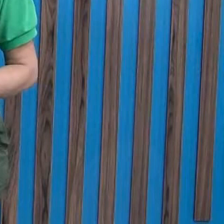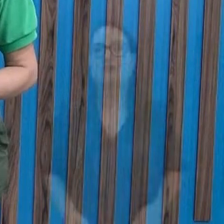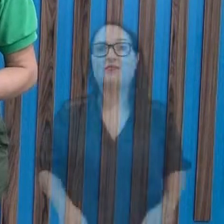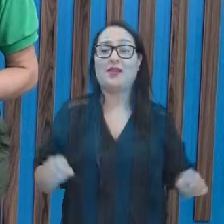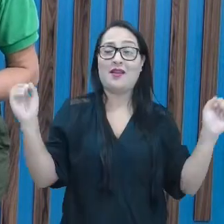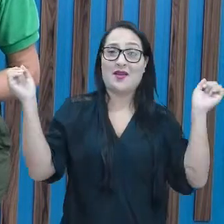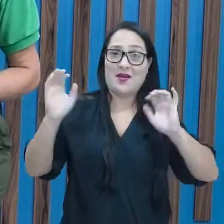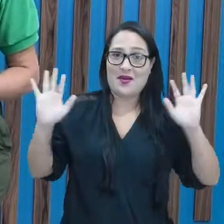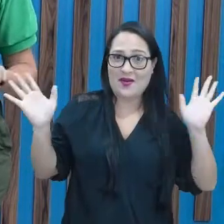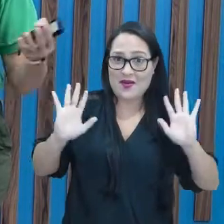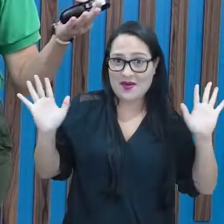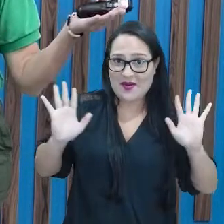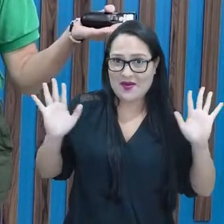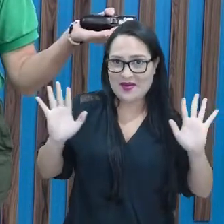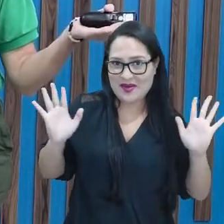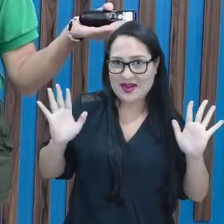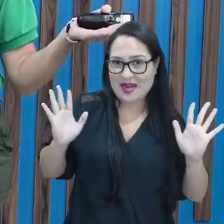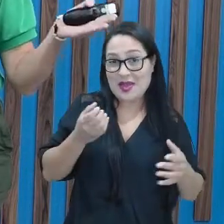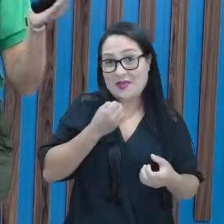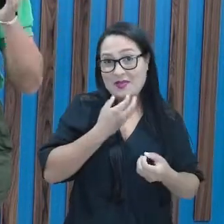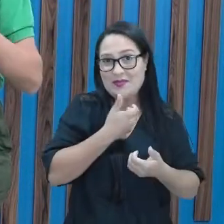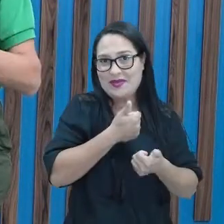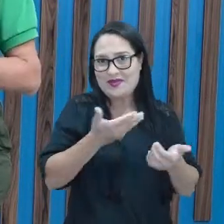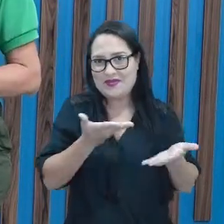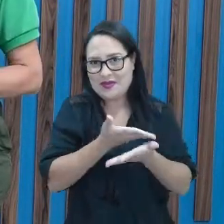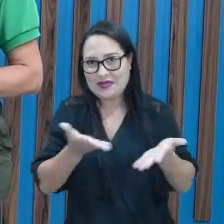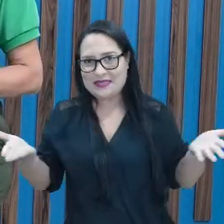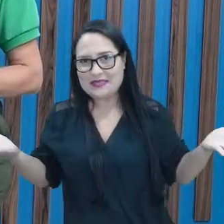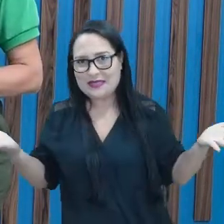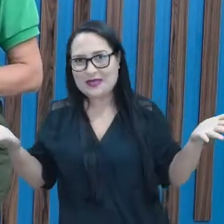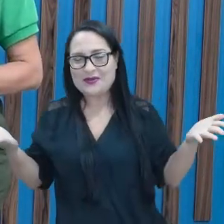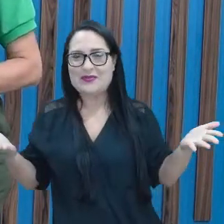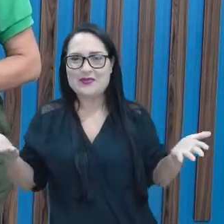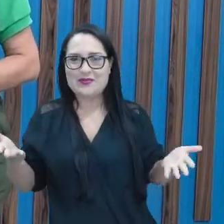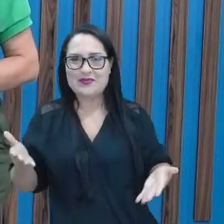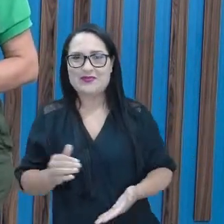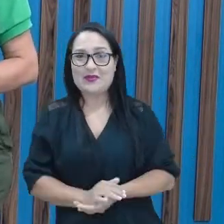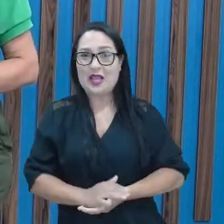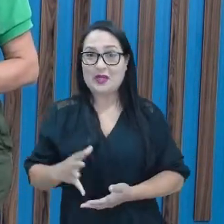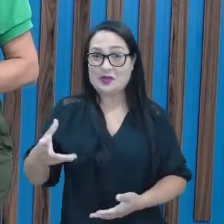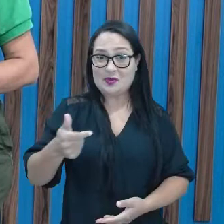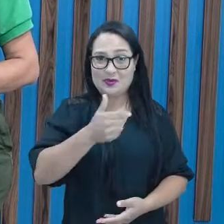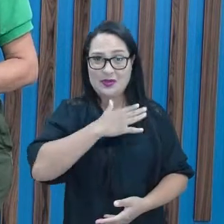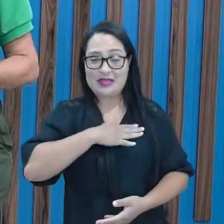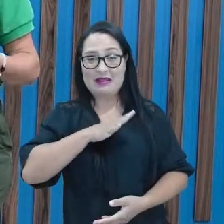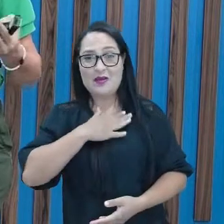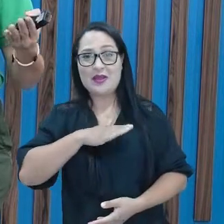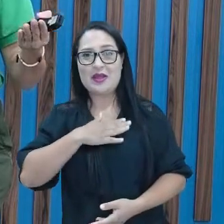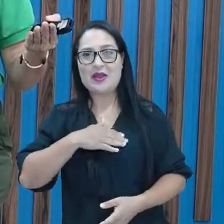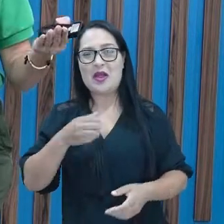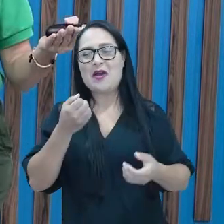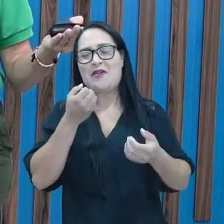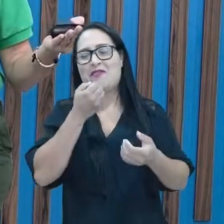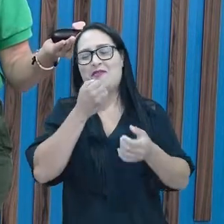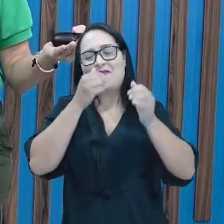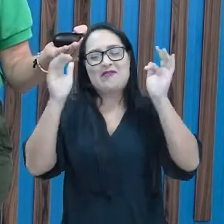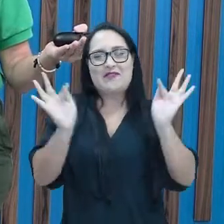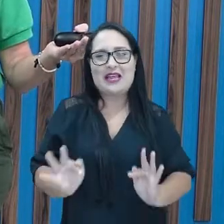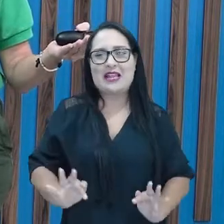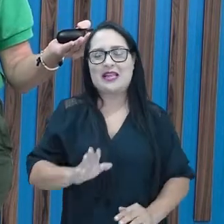Olá, meus amores! Como é que vocês estão? Tá tudo de boa na lagoa? Tudo tranquilo? Feliz dia do